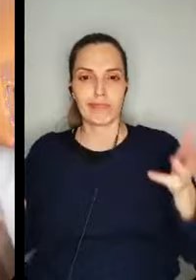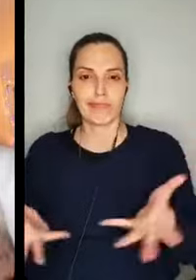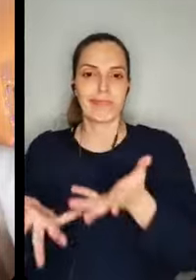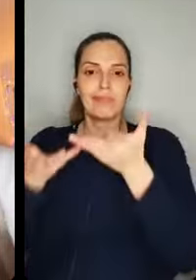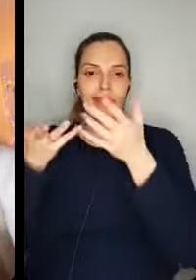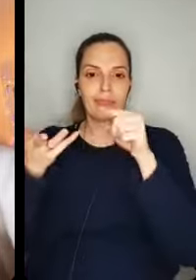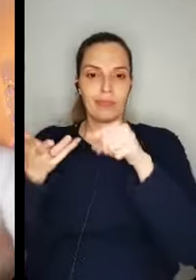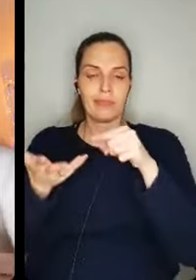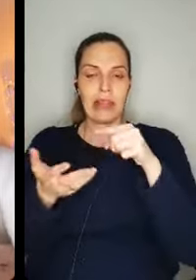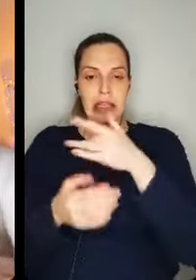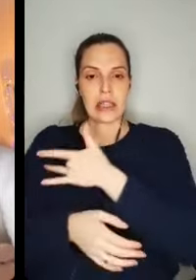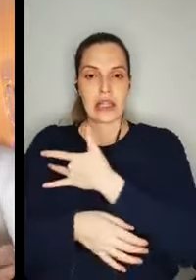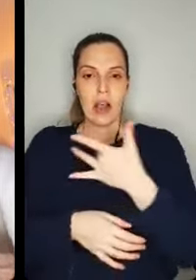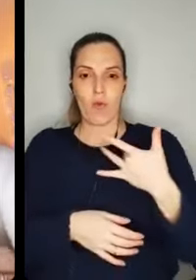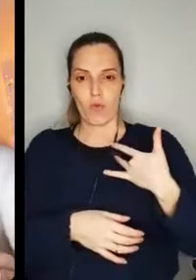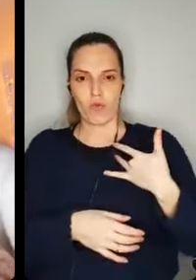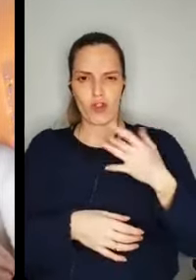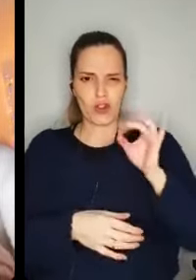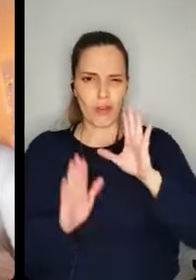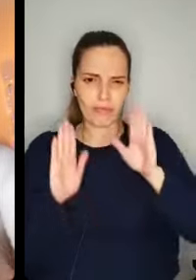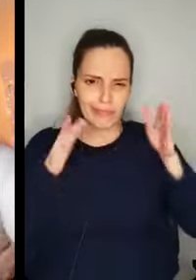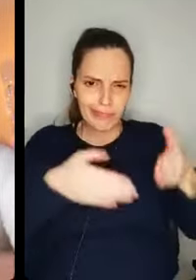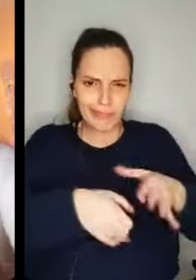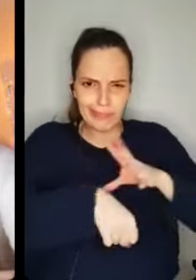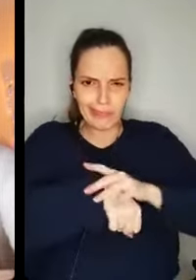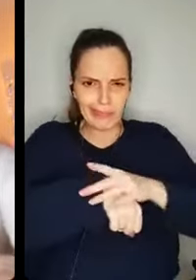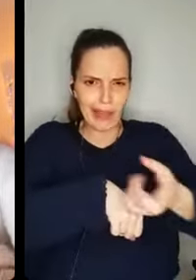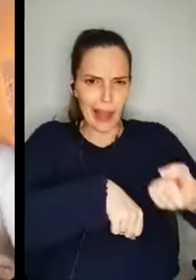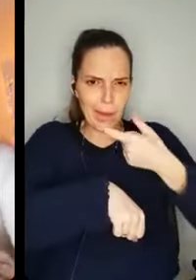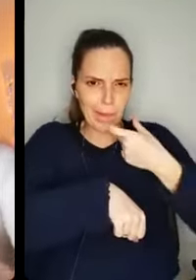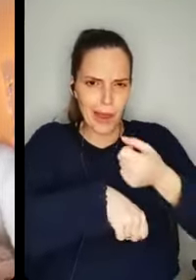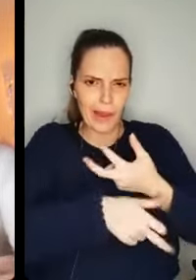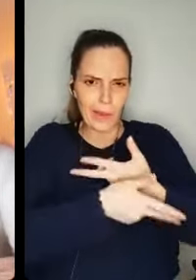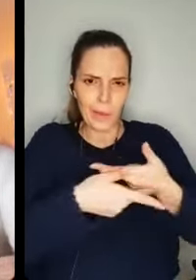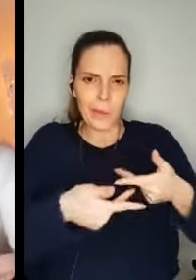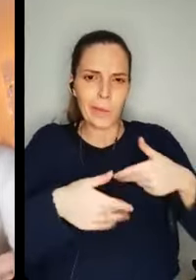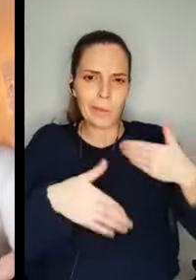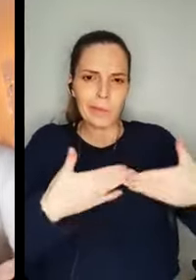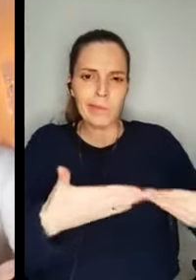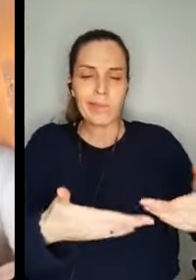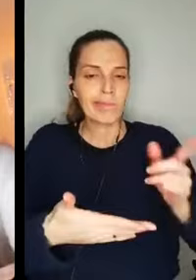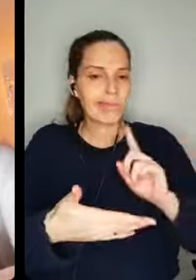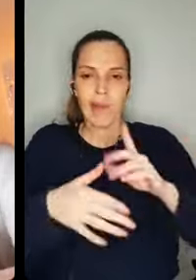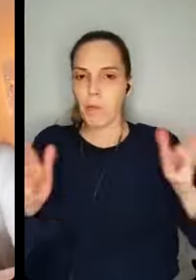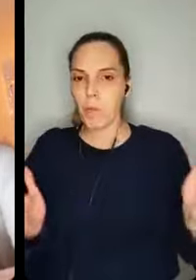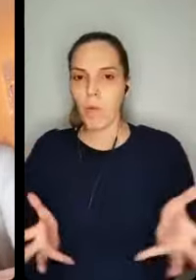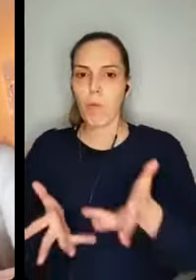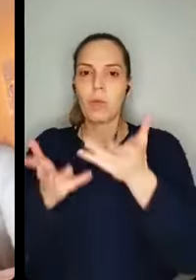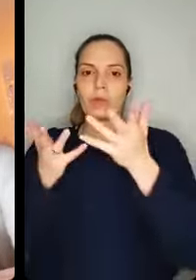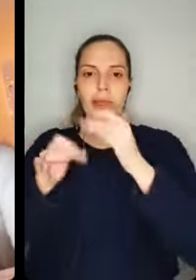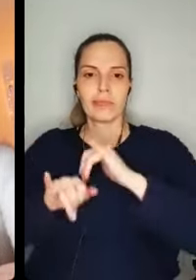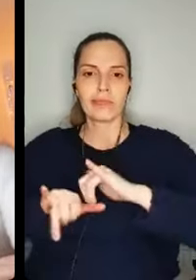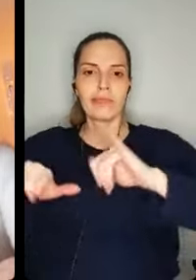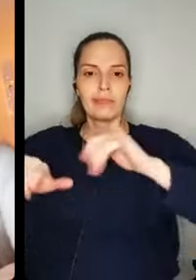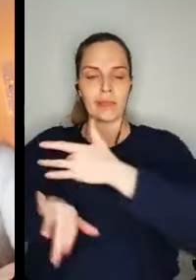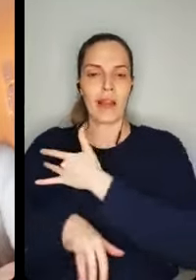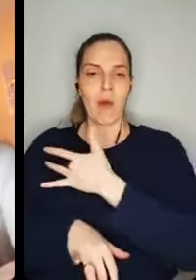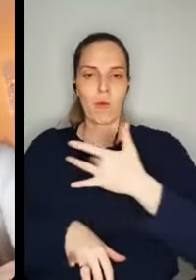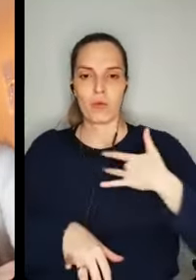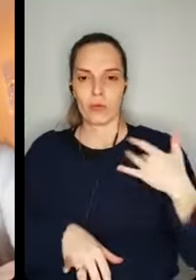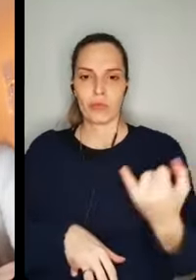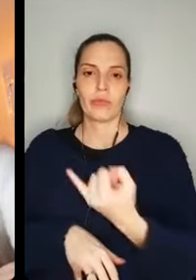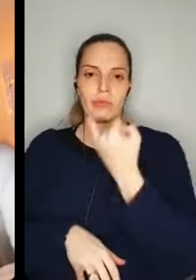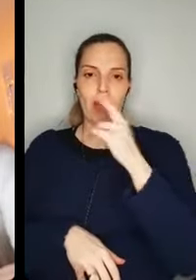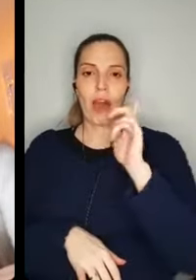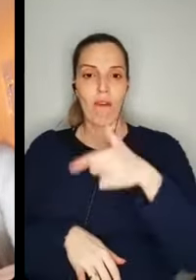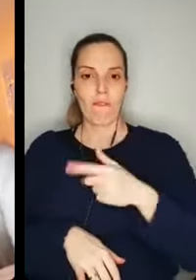essa questão da patologia, enfim, de remediar os problemas, mas sim da promoção de saúde. Então, eu acho que esse é um aspecto